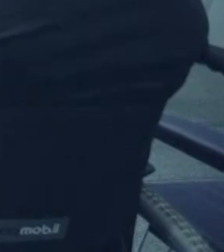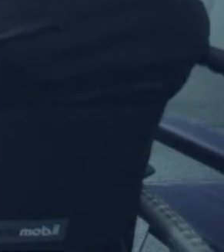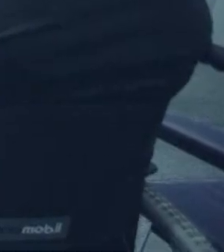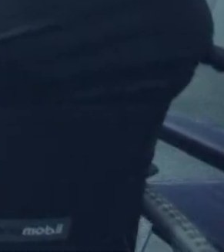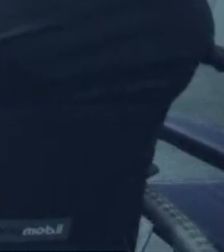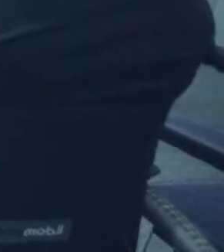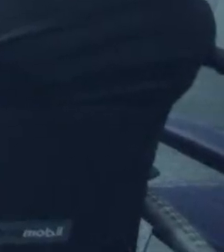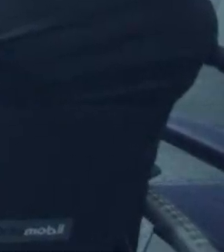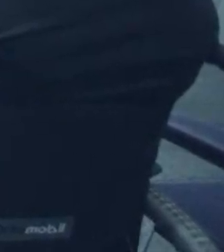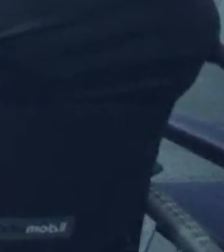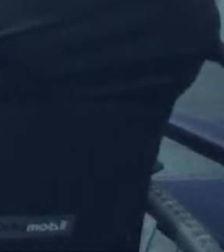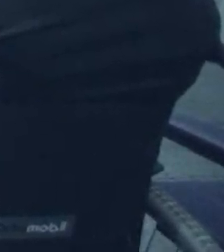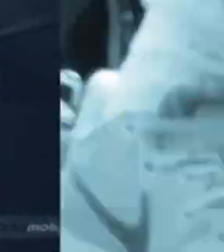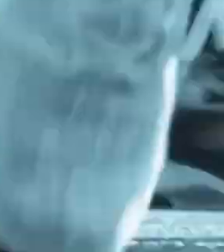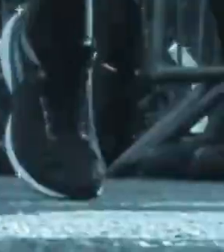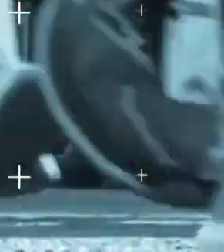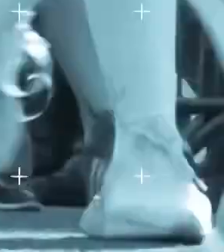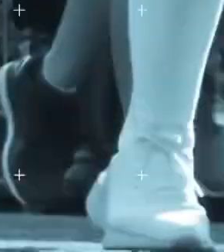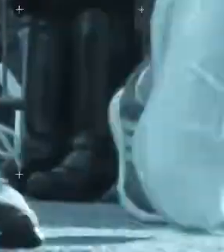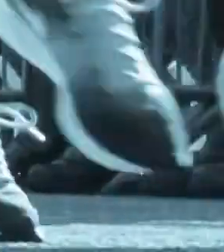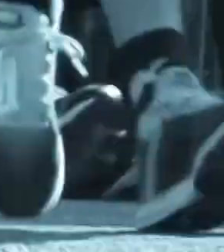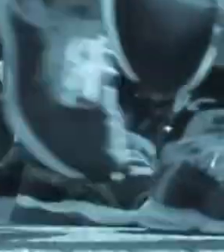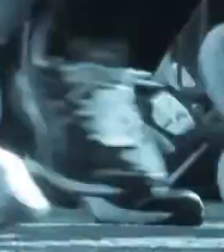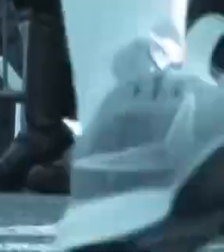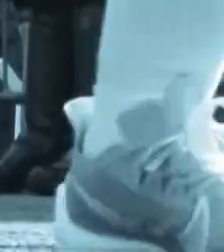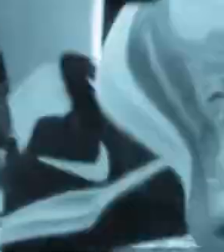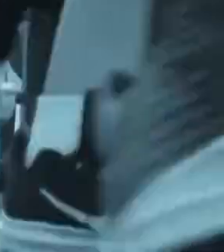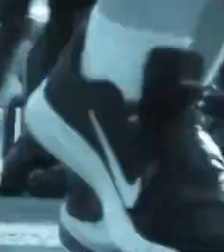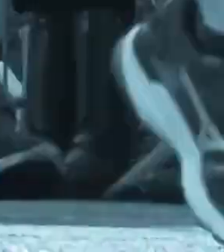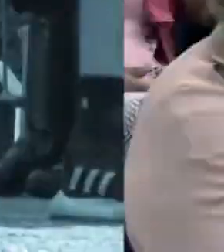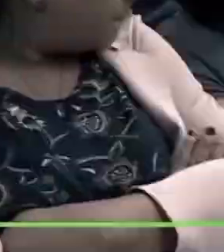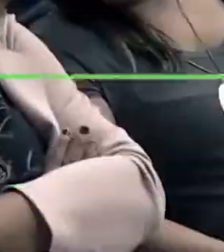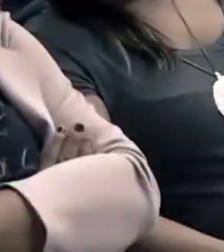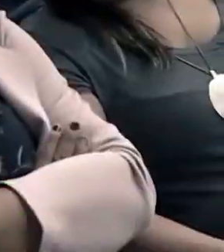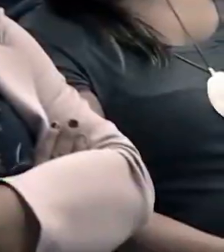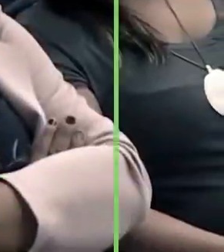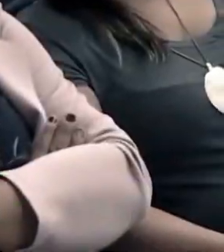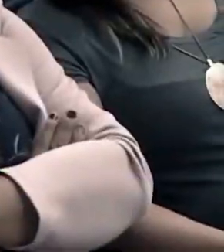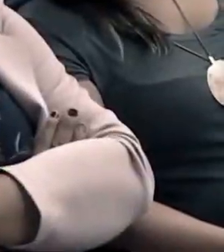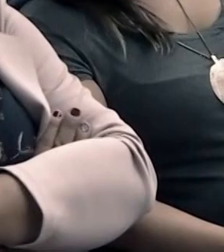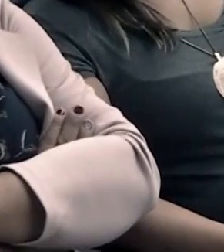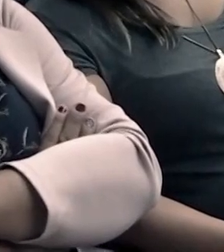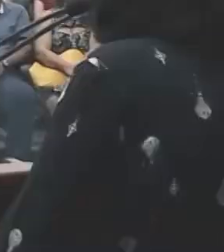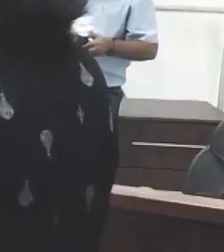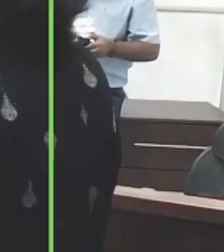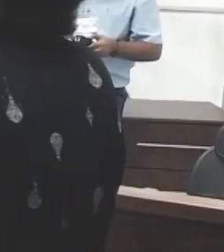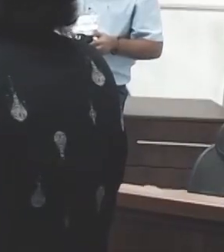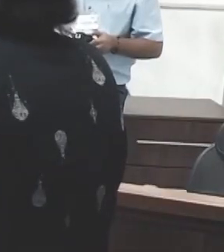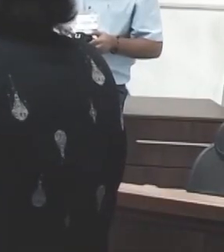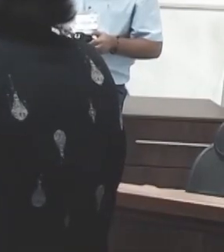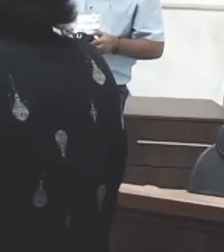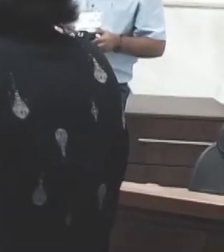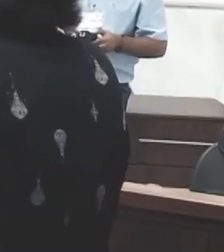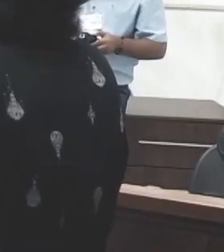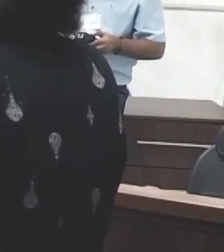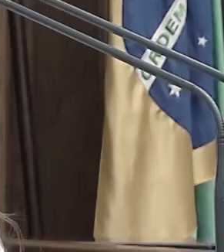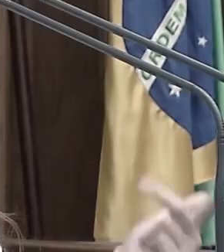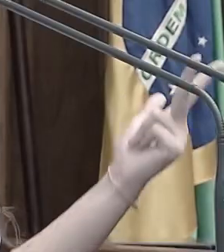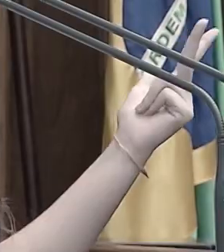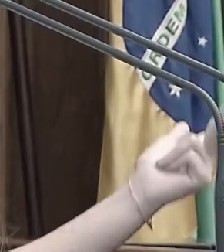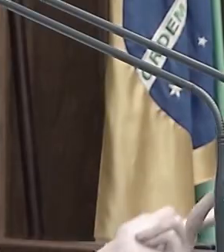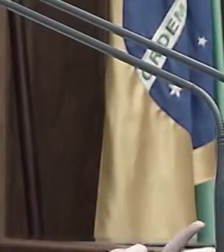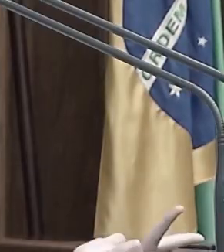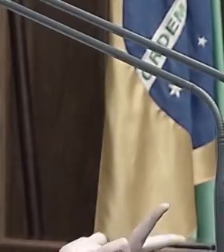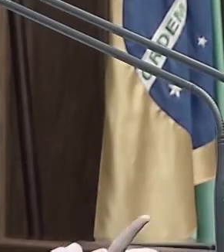tornar acessível, integrar. Modernizar é aproximar os parlamentares dos cidadãos, os direitos dos deveres,